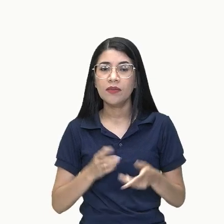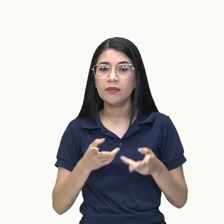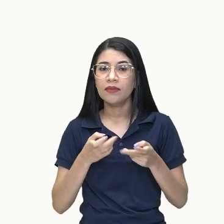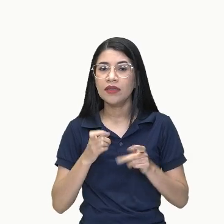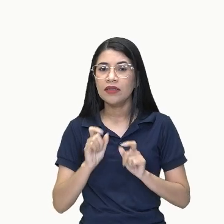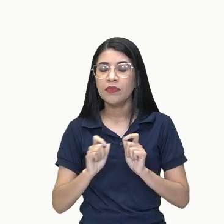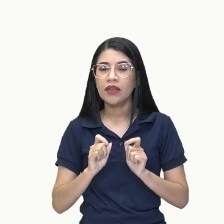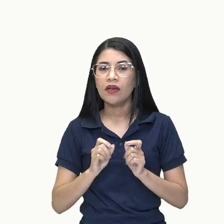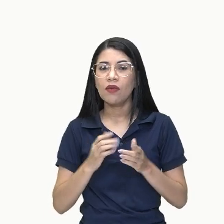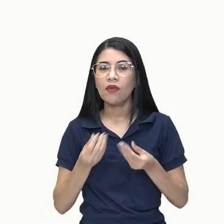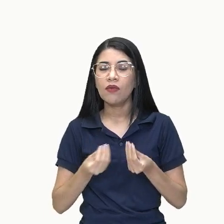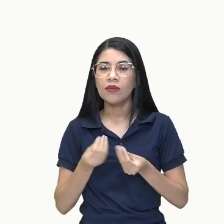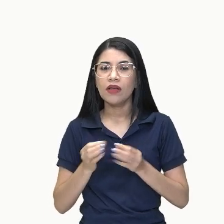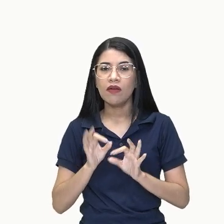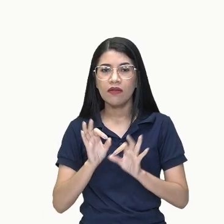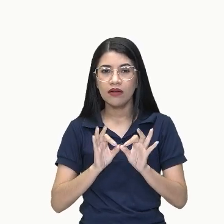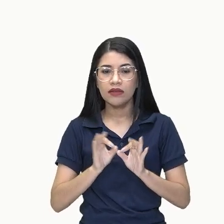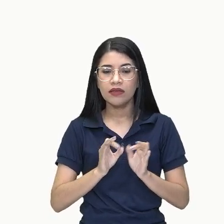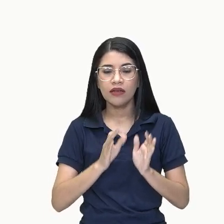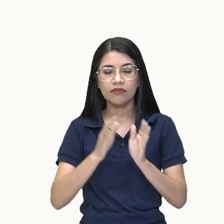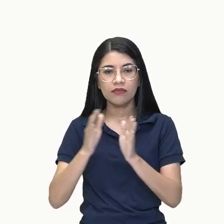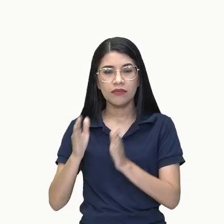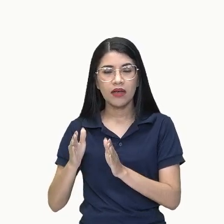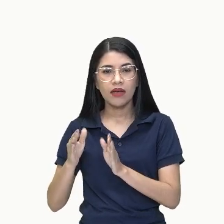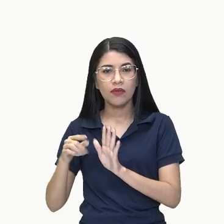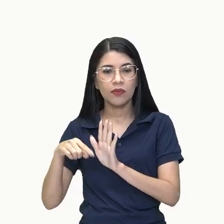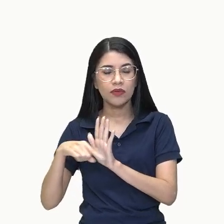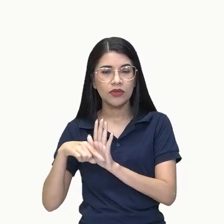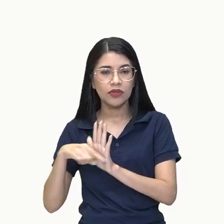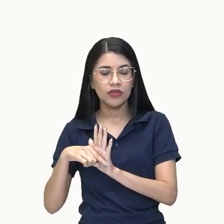de que lado fica a representação dos números